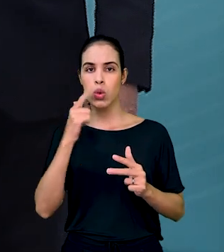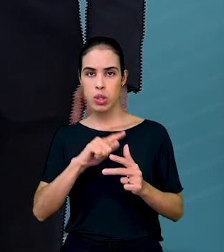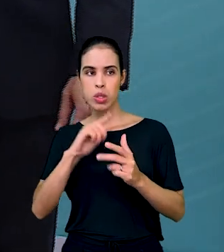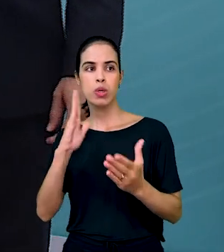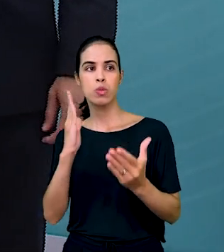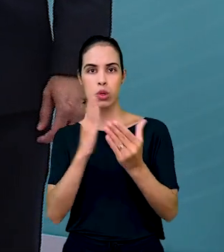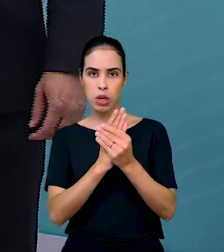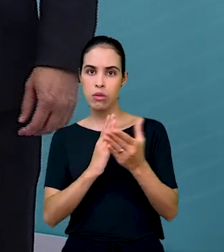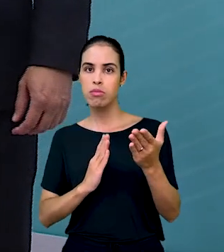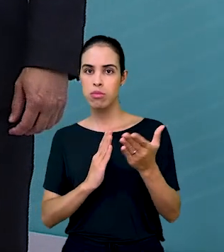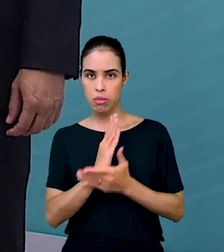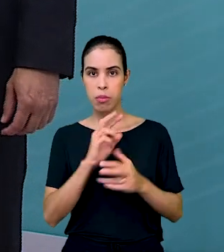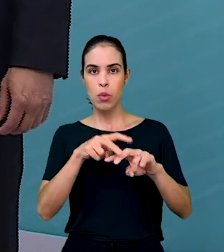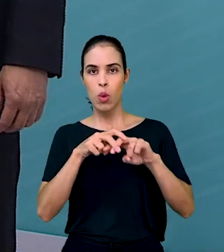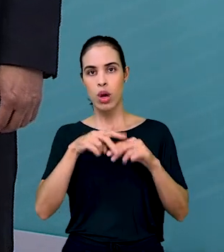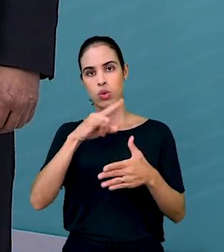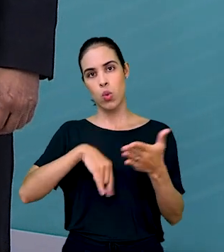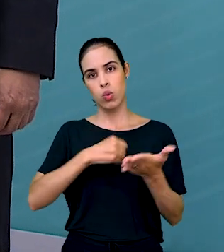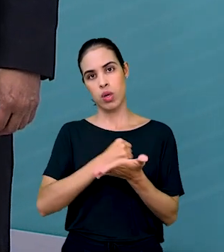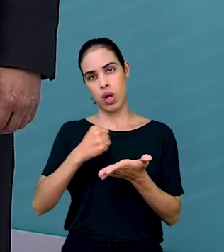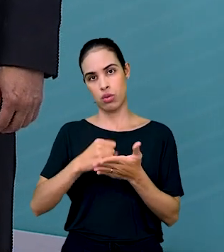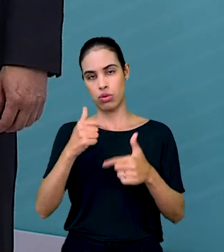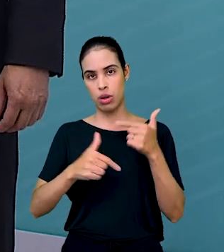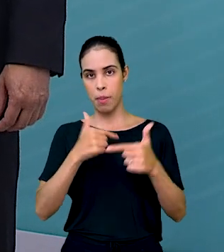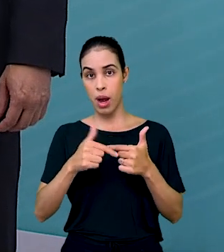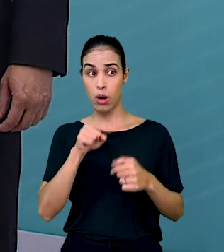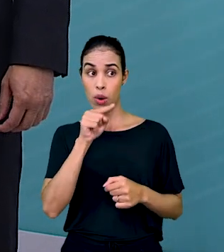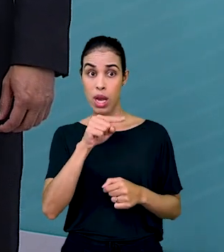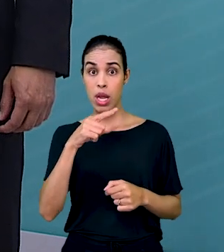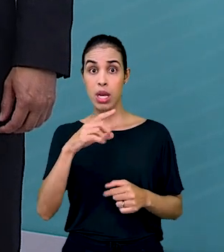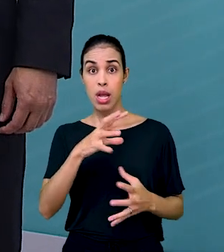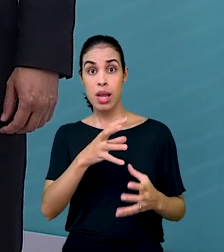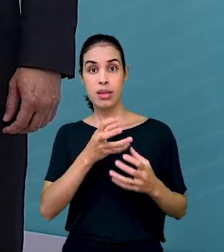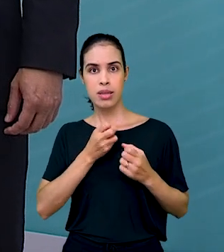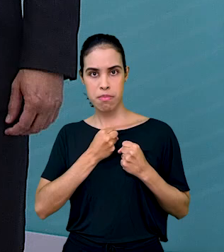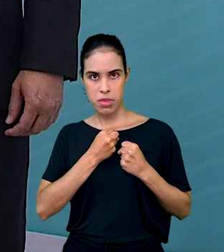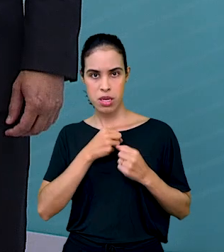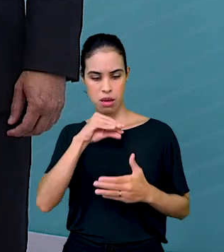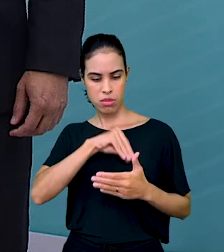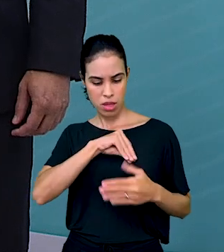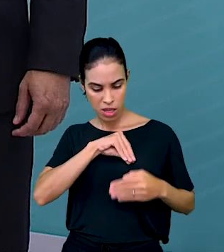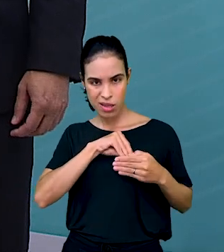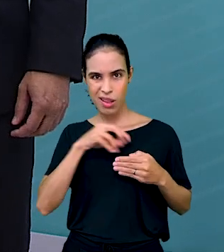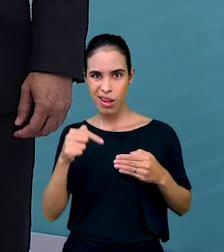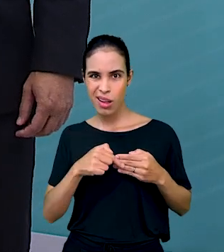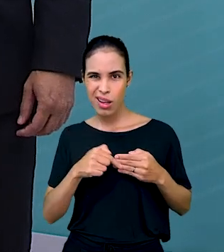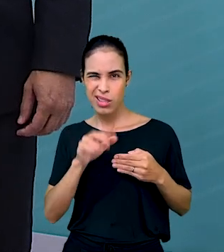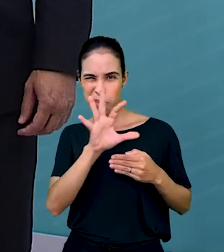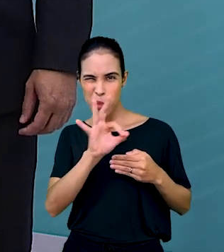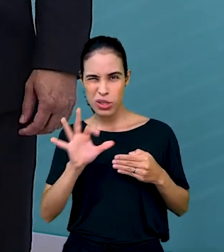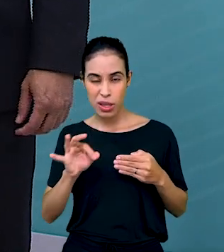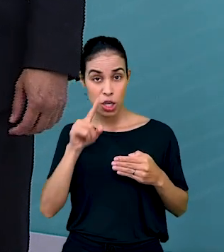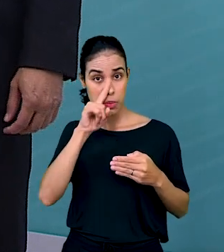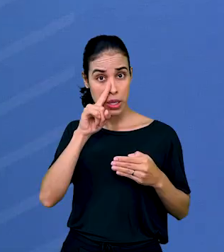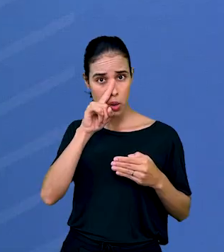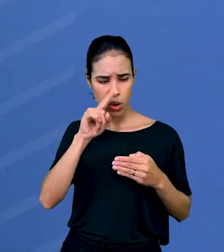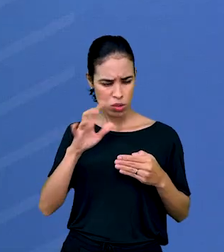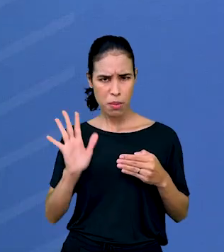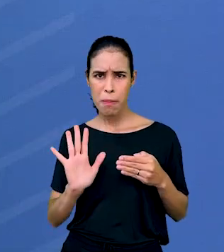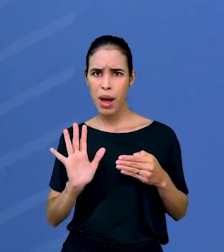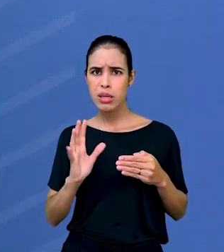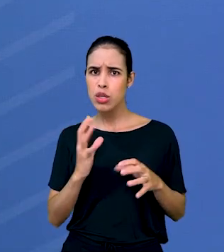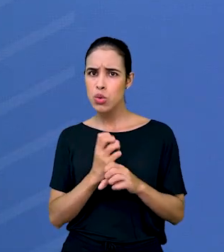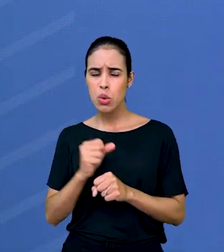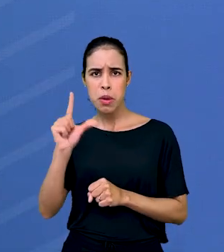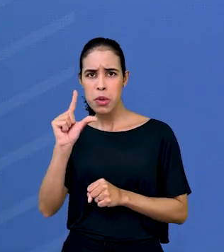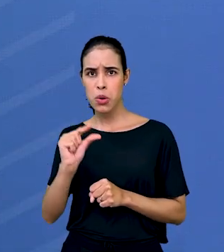a rescisão indireta do contrato de trabalho, porque recebia da empresa adicional de insalubridade menor do que o previsto em lei.